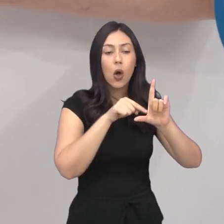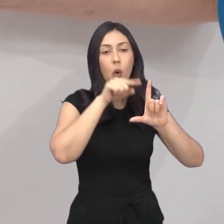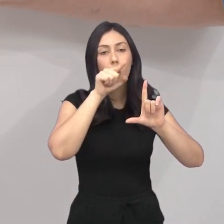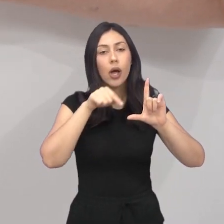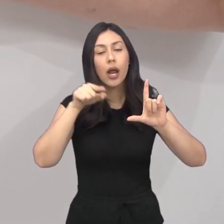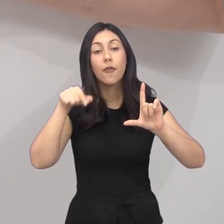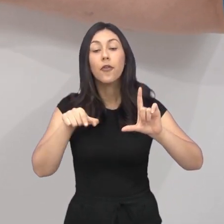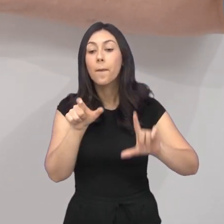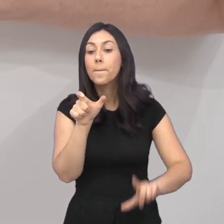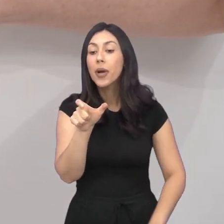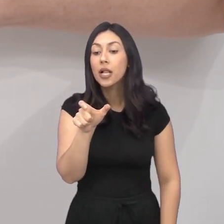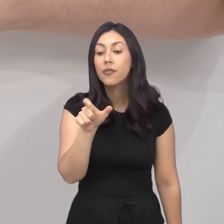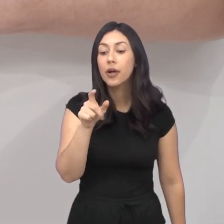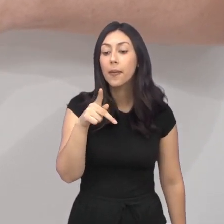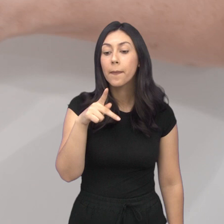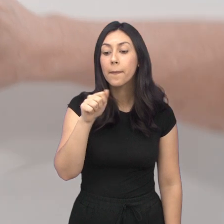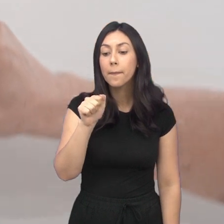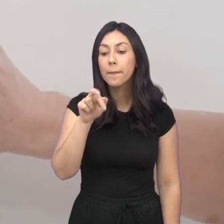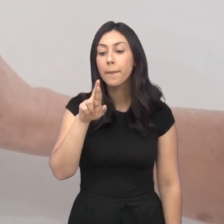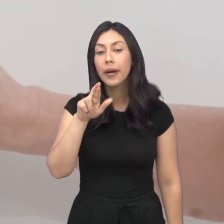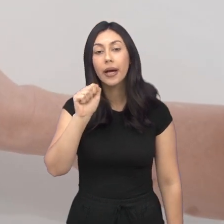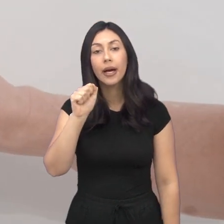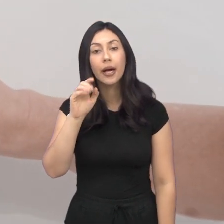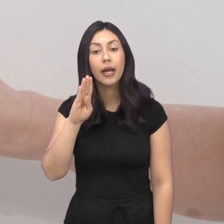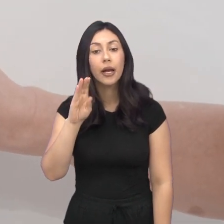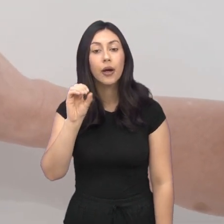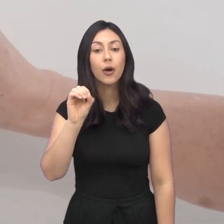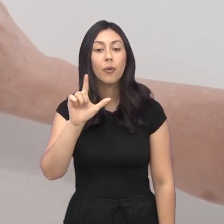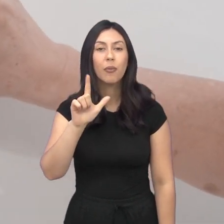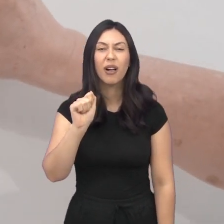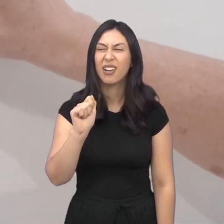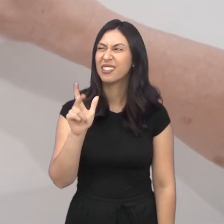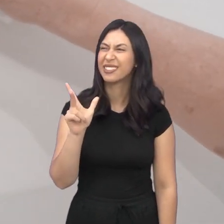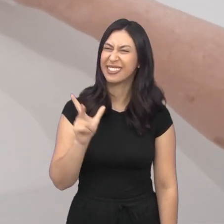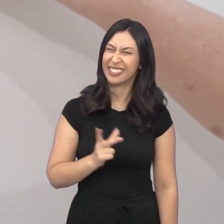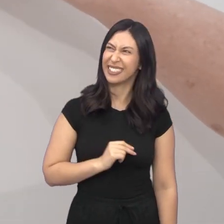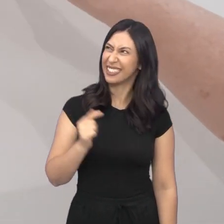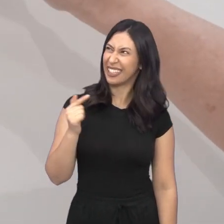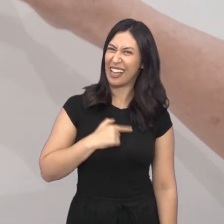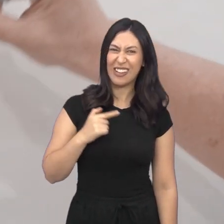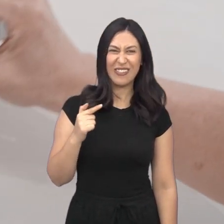Que vai ser um gráfico assim. Nossa, tá horrível, né?